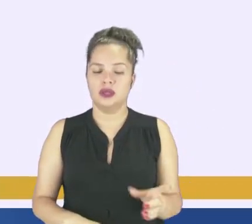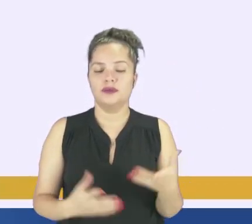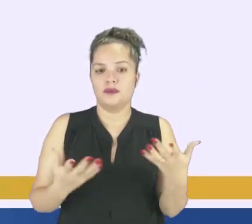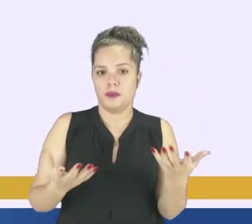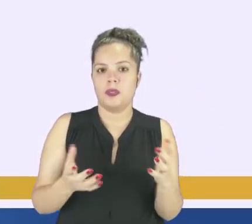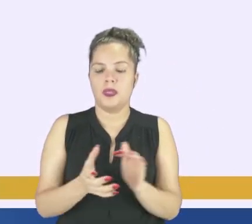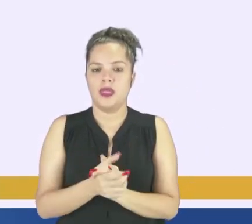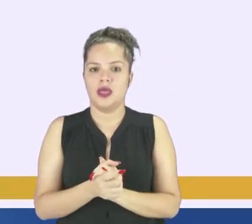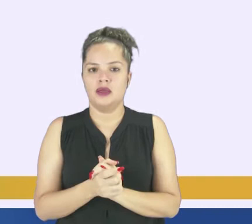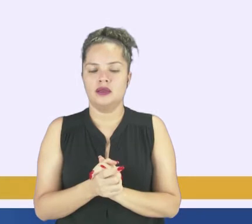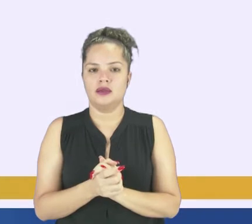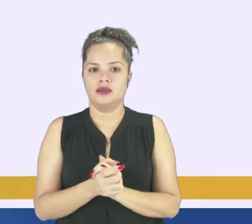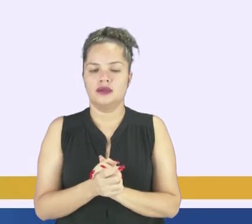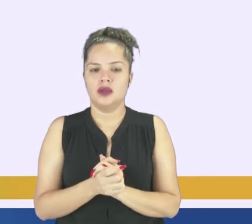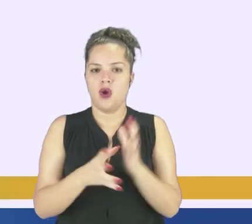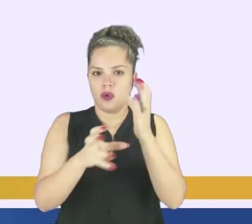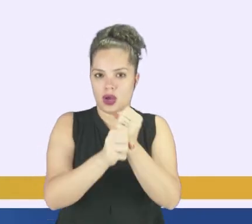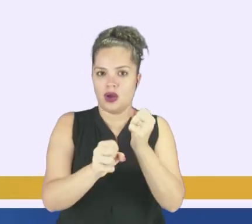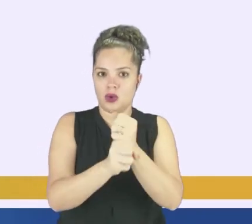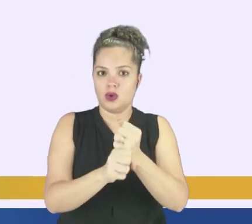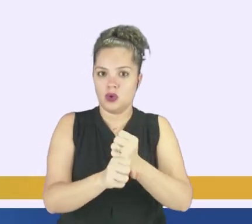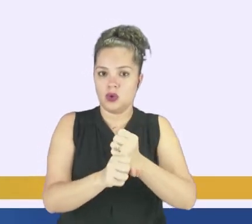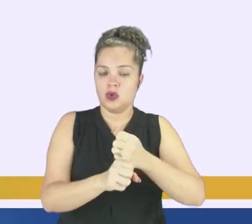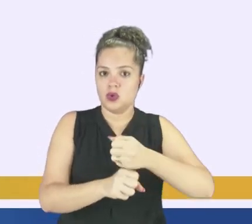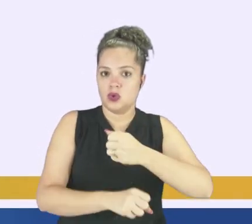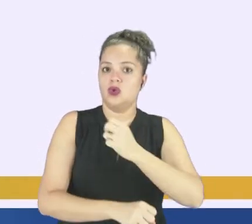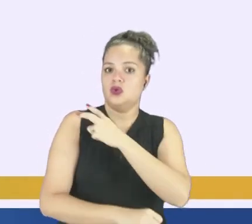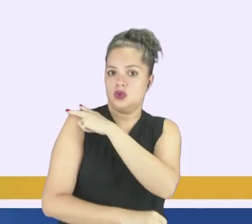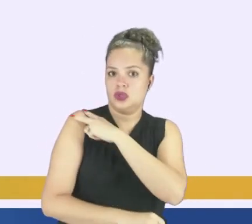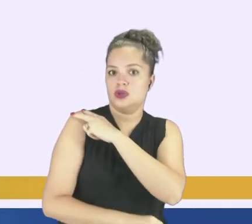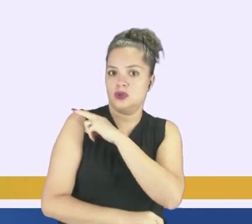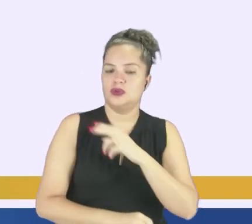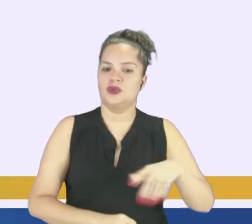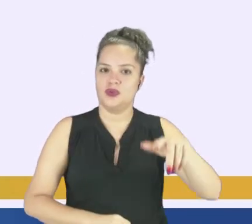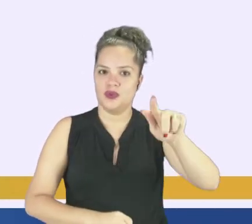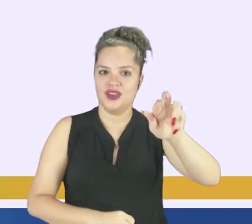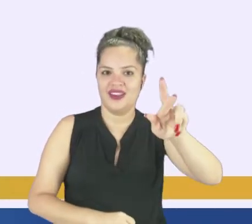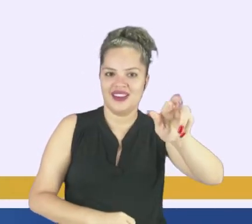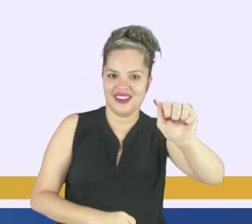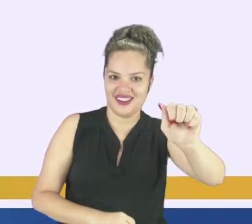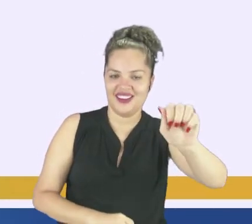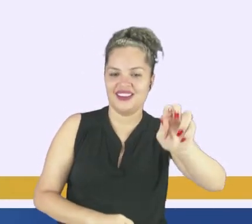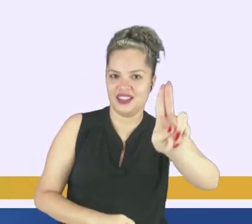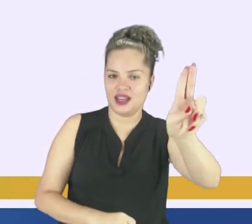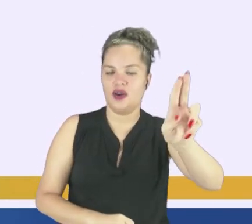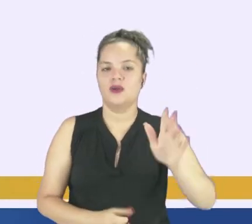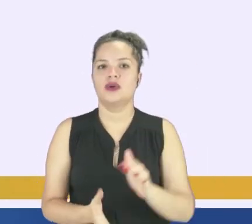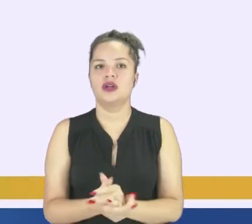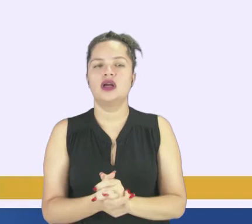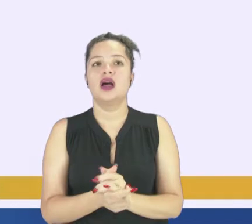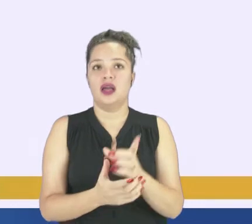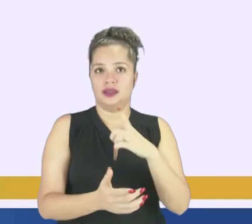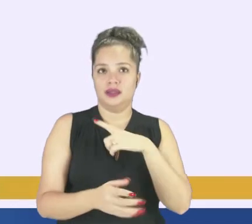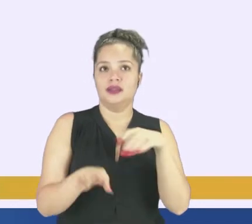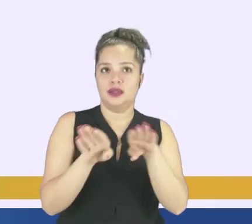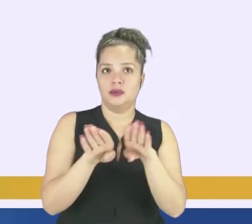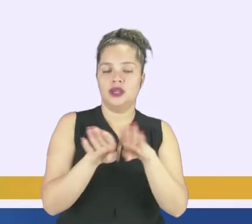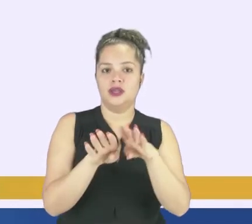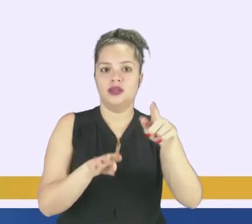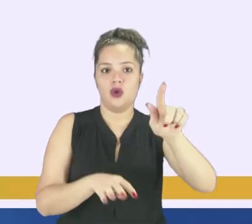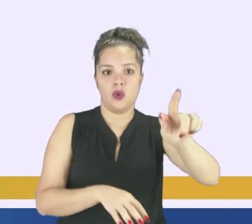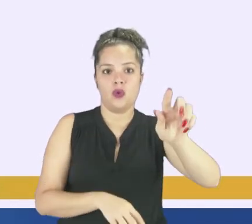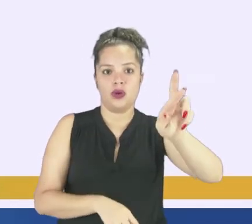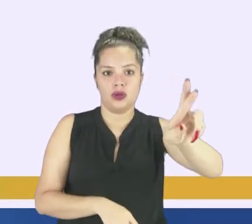bem? Nós temos também a outra condição que é o grau do resto tem que ser menor que o grau do dividendo.